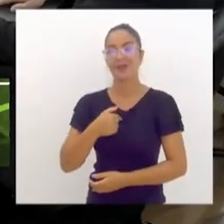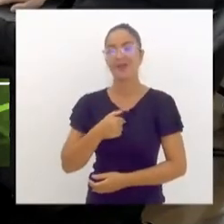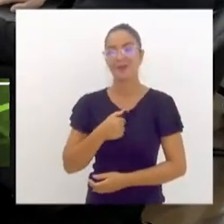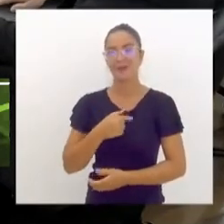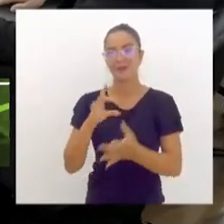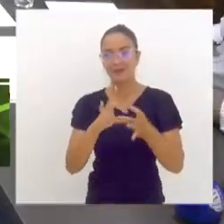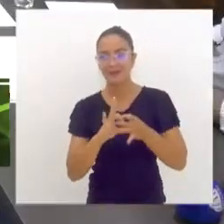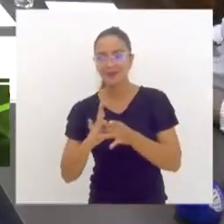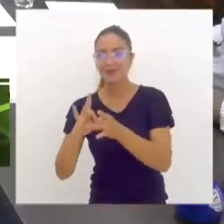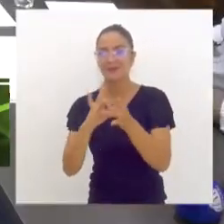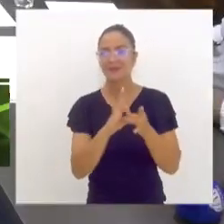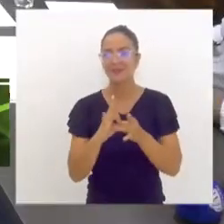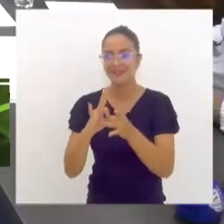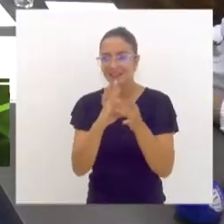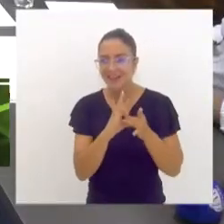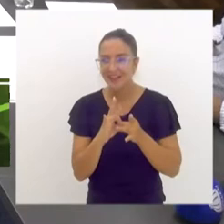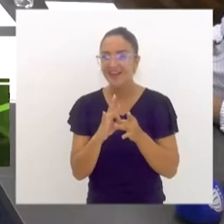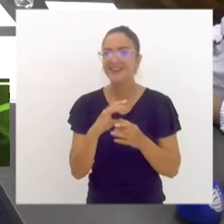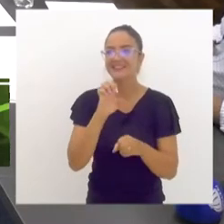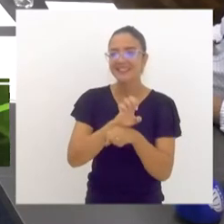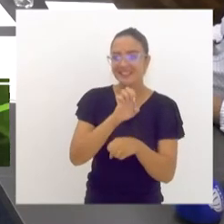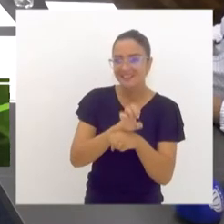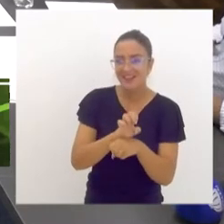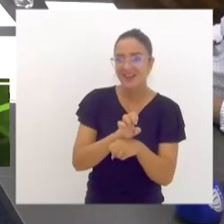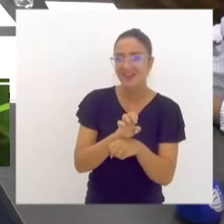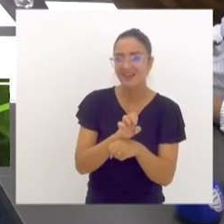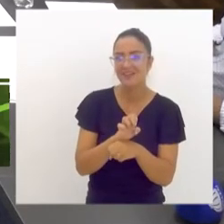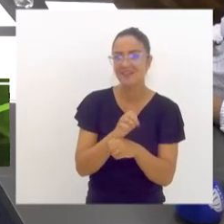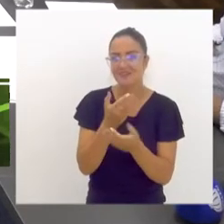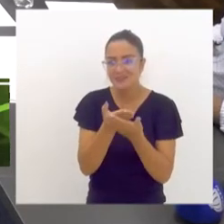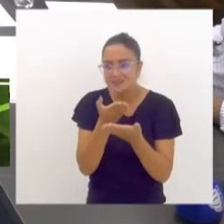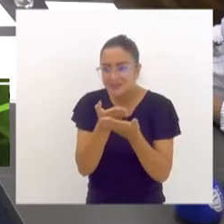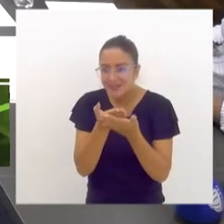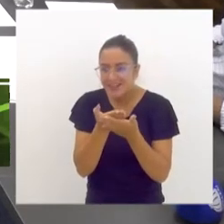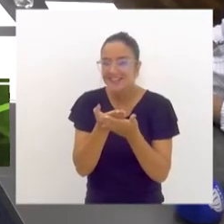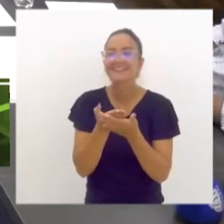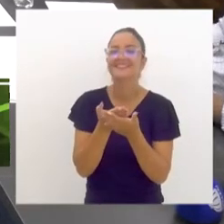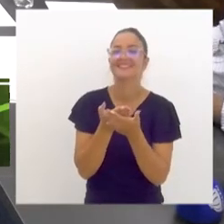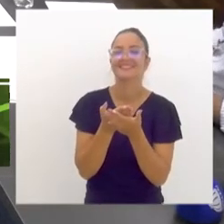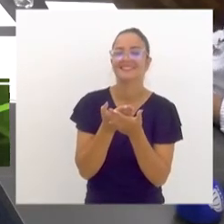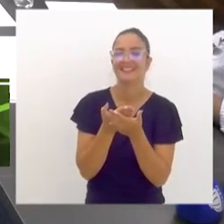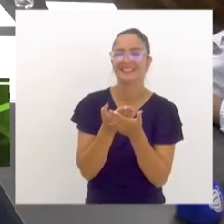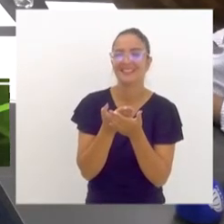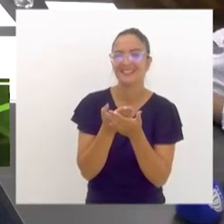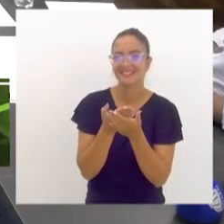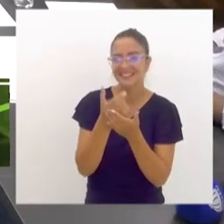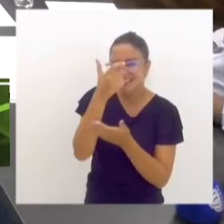Rio de Janeiro, não sou secundarista. Desculpa. Tenho carinha, sou pequena, mas... Não, porque tem um